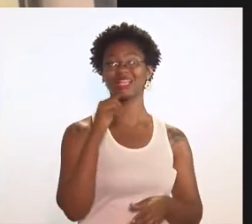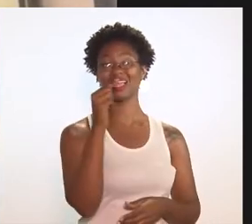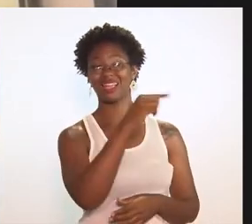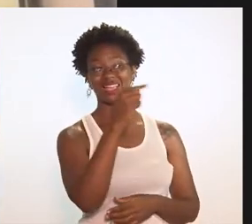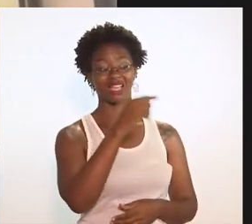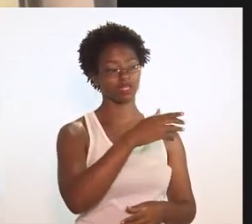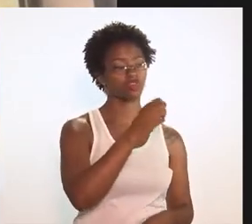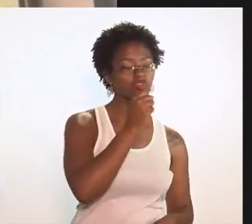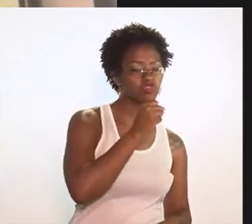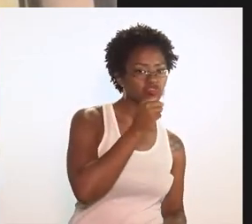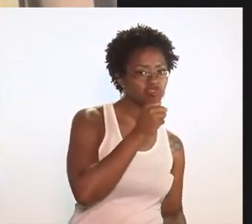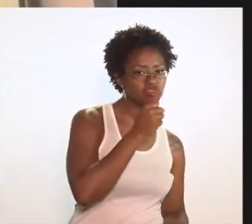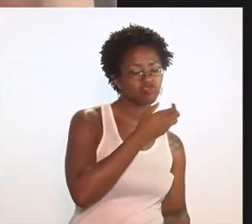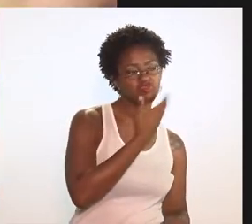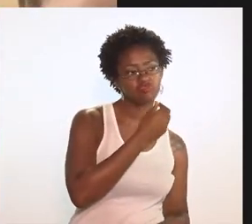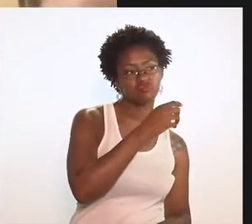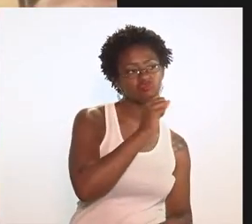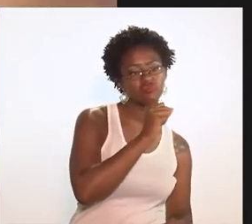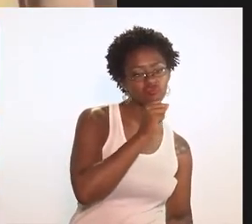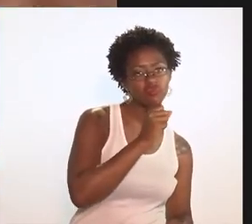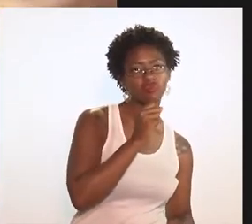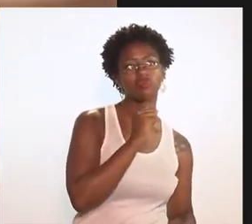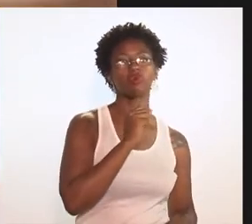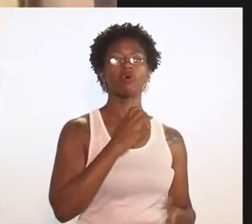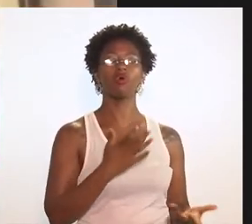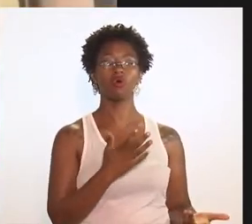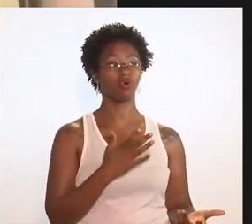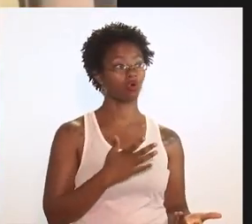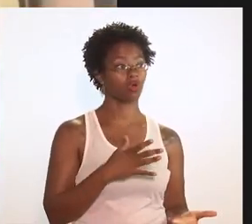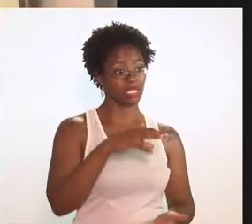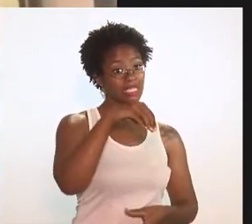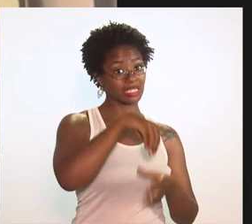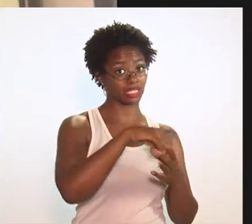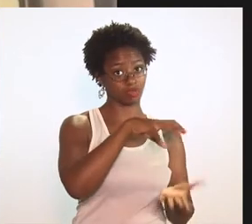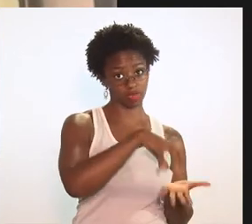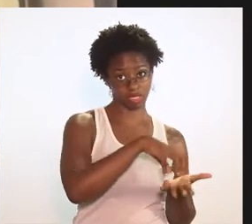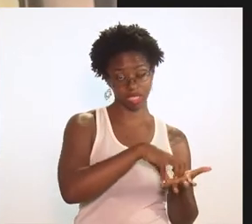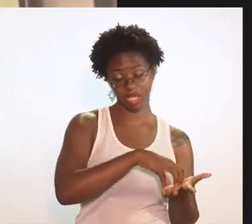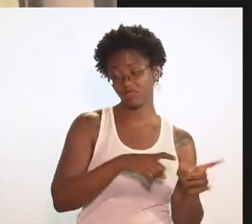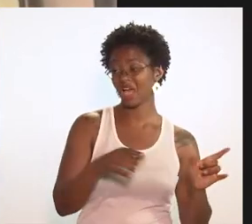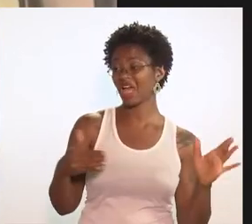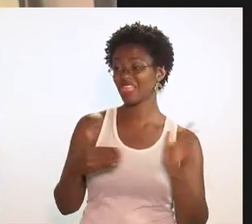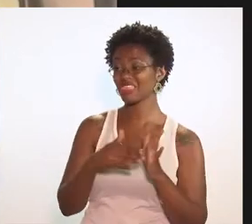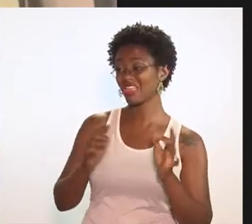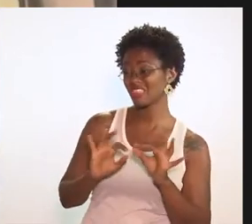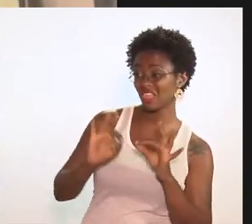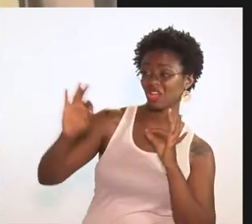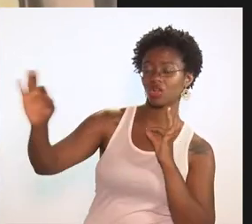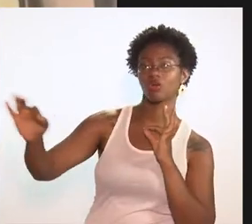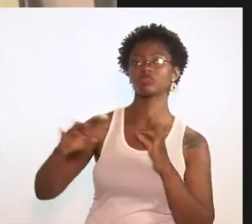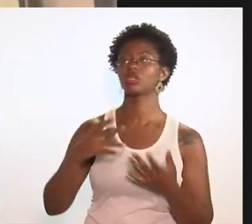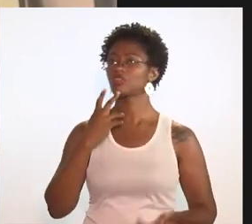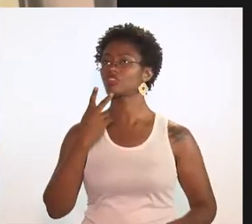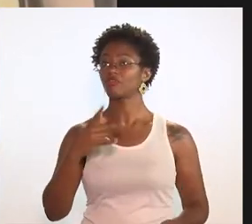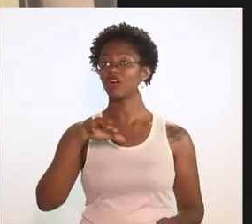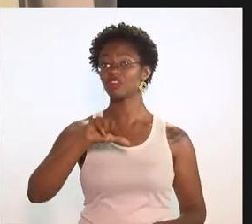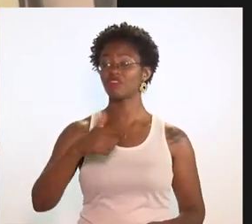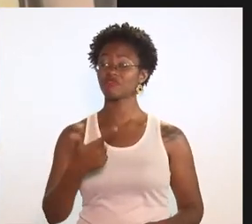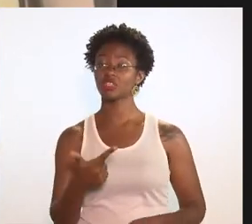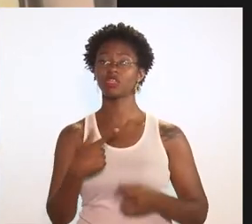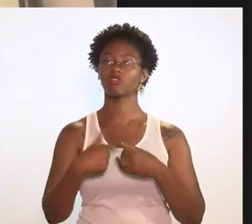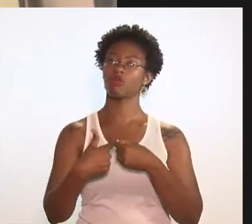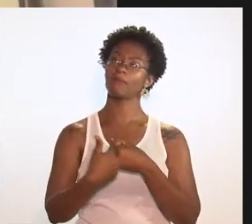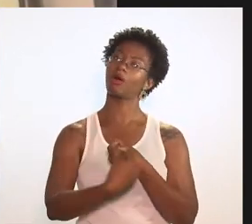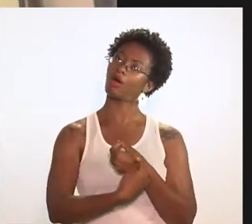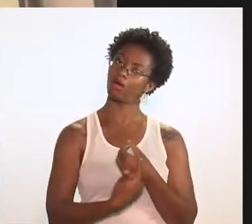desde aquele senhor que está mais no centro até um senhor que está mais afastado do centro. Afinal de contas, dessa vez, nesse carro, nós estamos falando de